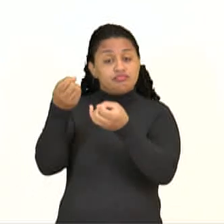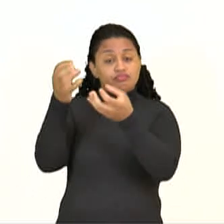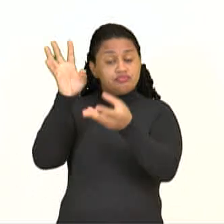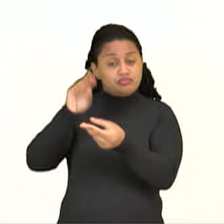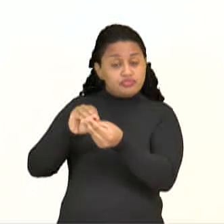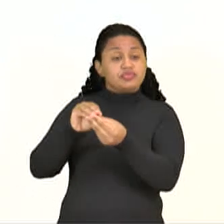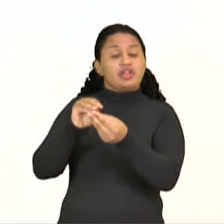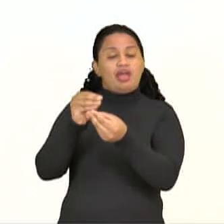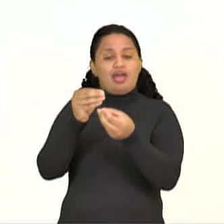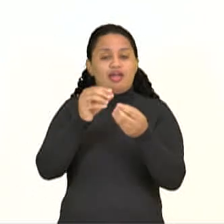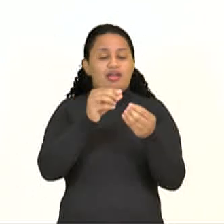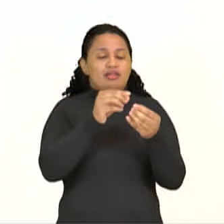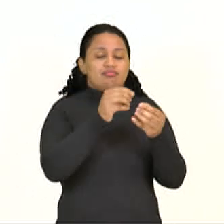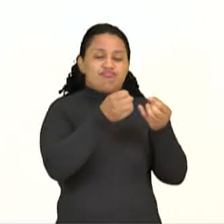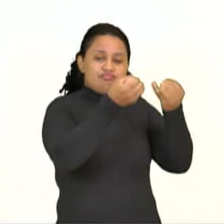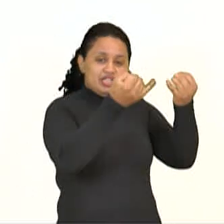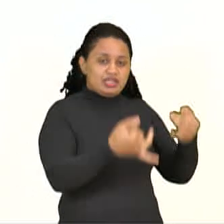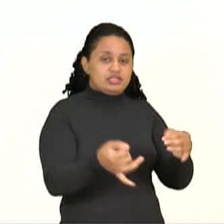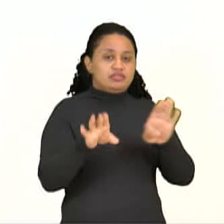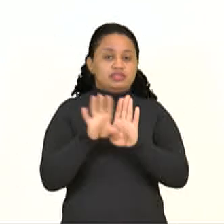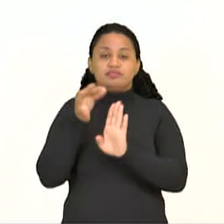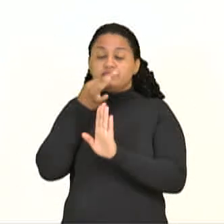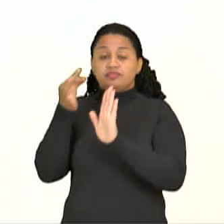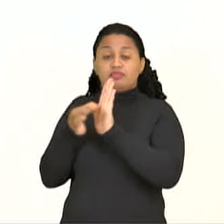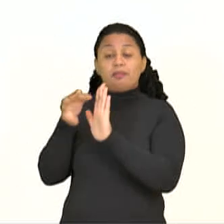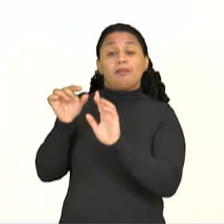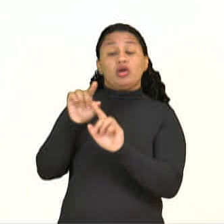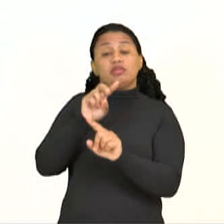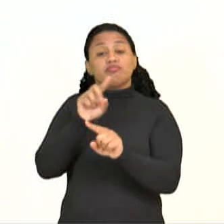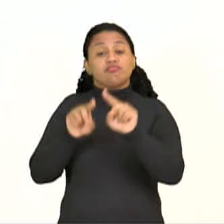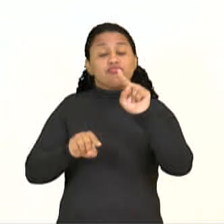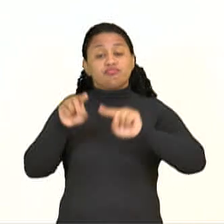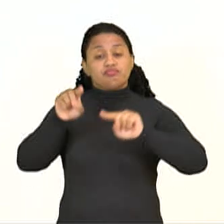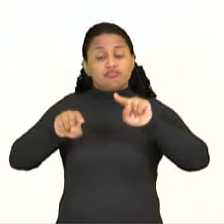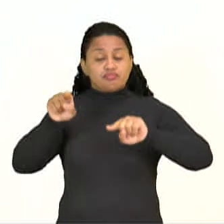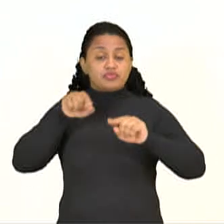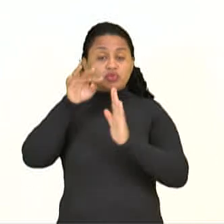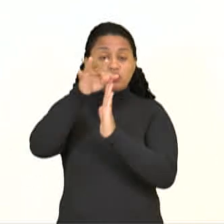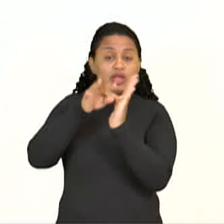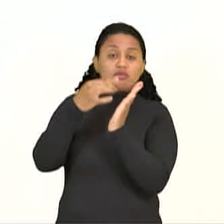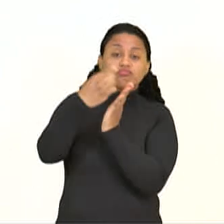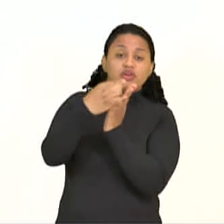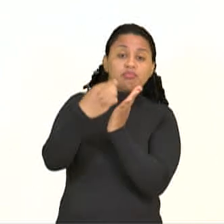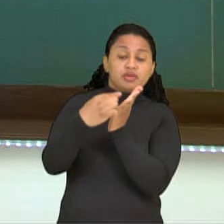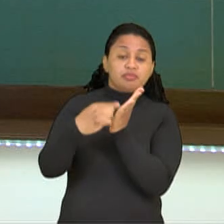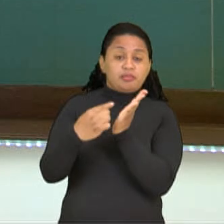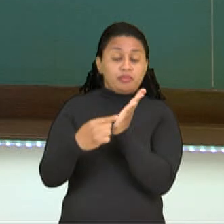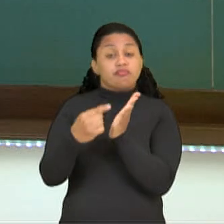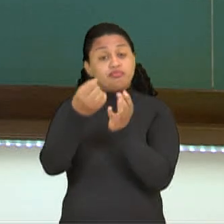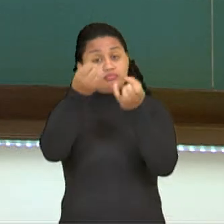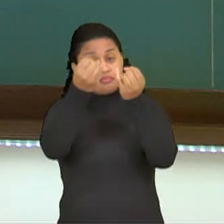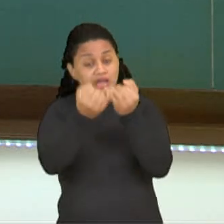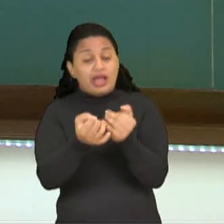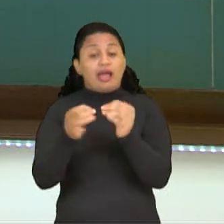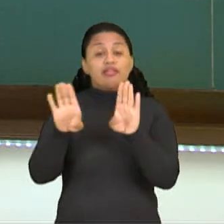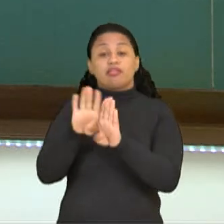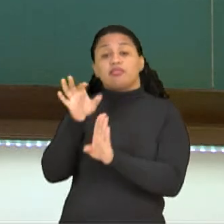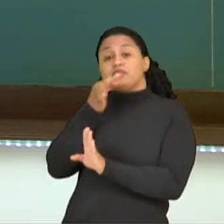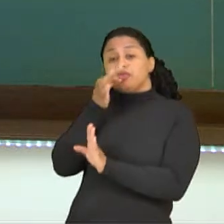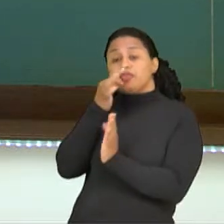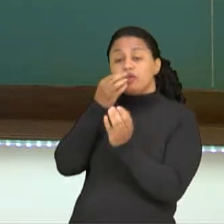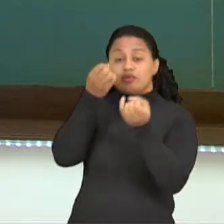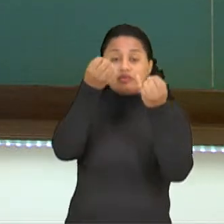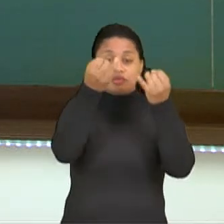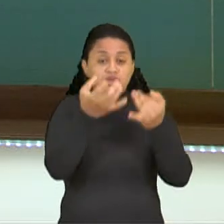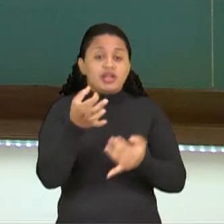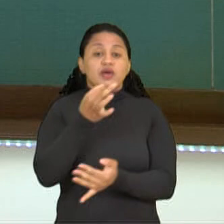opinião crítica sobre a obra podem ser intercaladas em todo o texto, né? Não há uma divisão estrutural